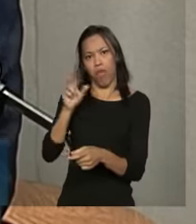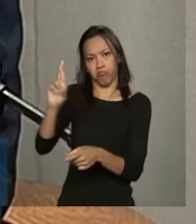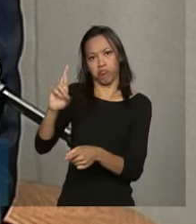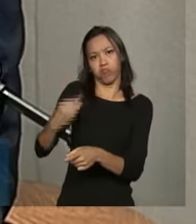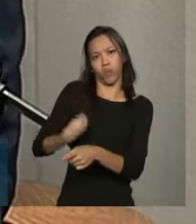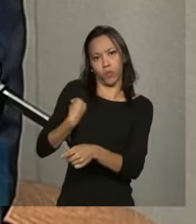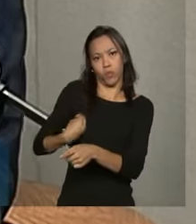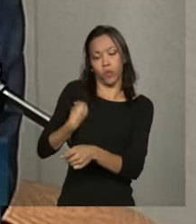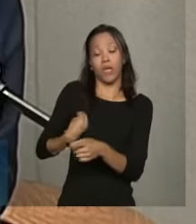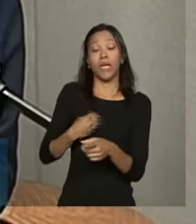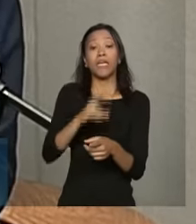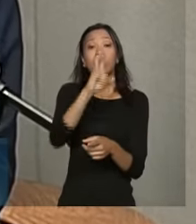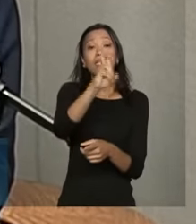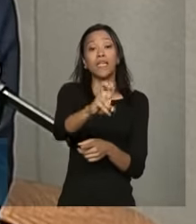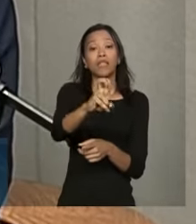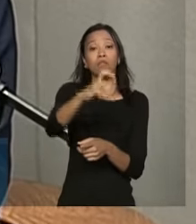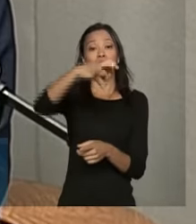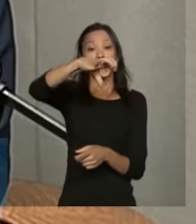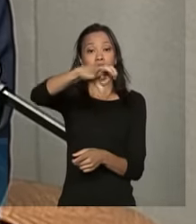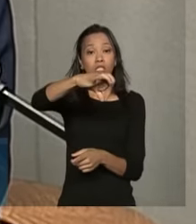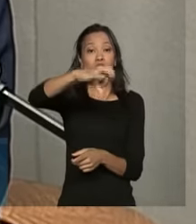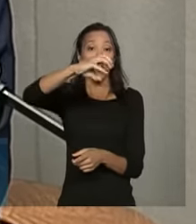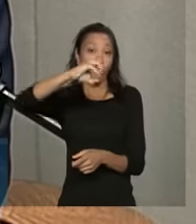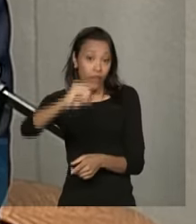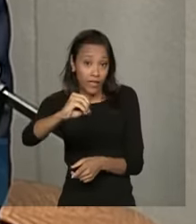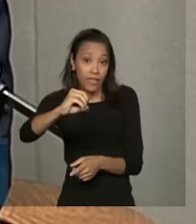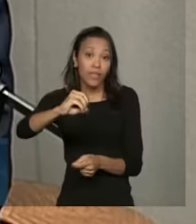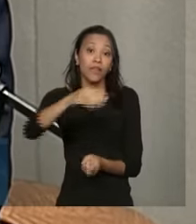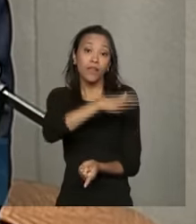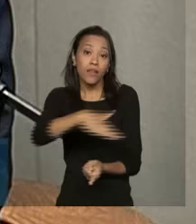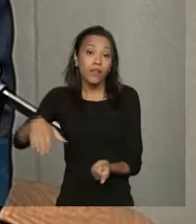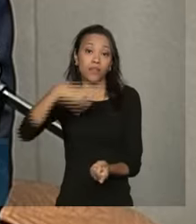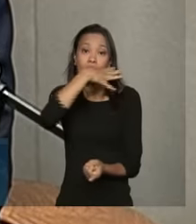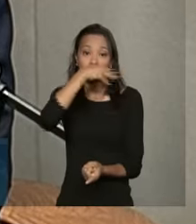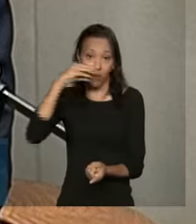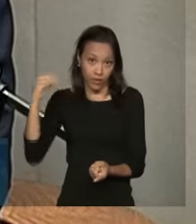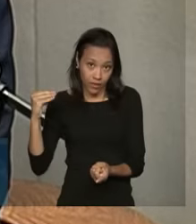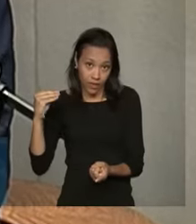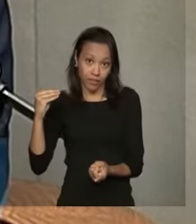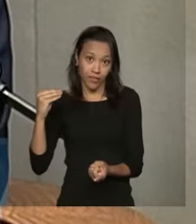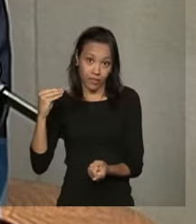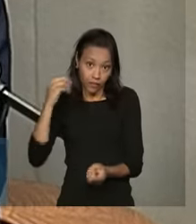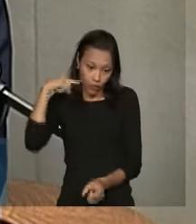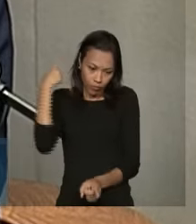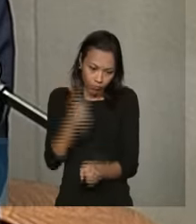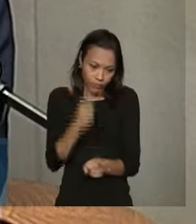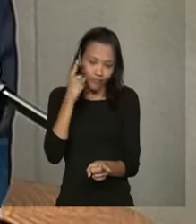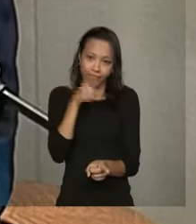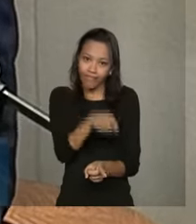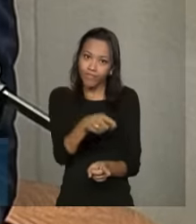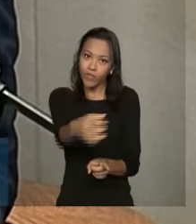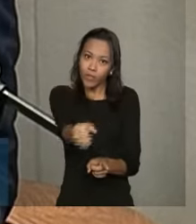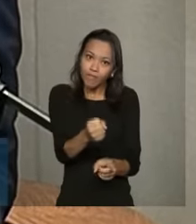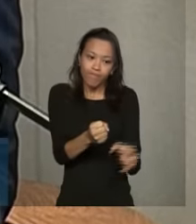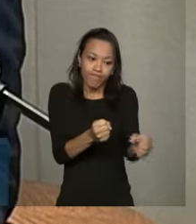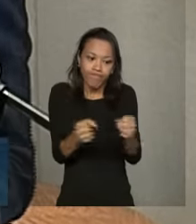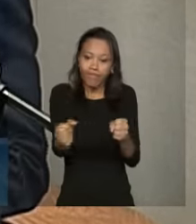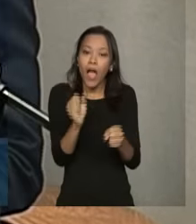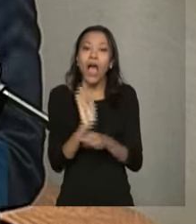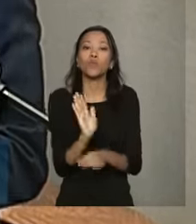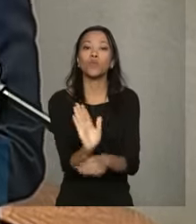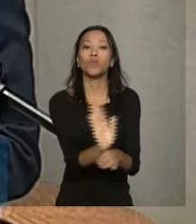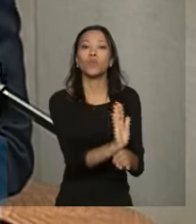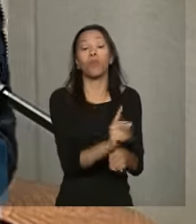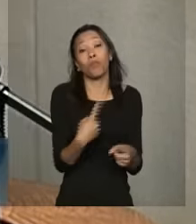ressaltar 590 crianças e adolescentes identificadas e retiradas de pontos vulneráveis à